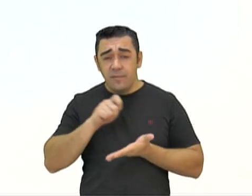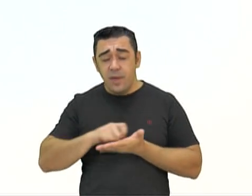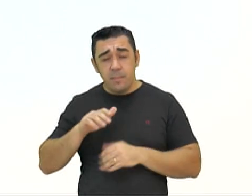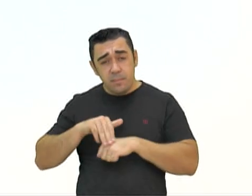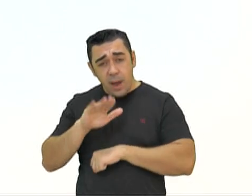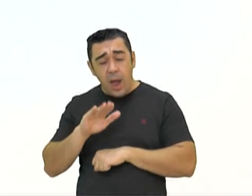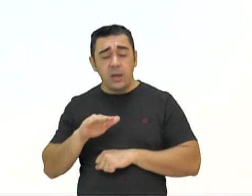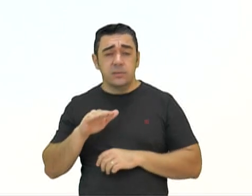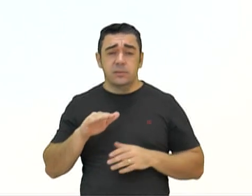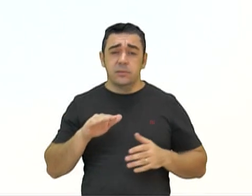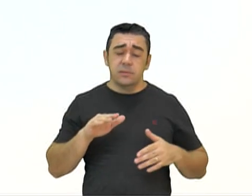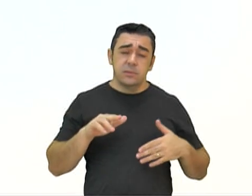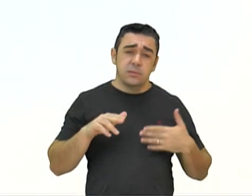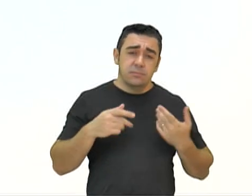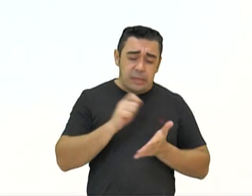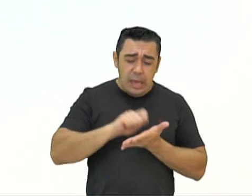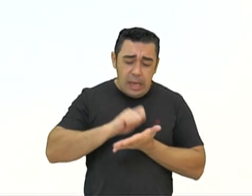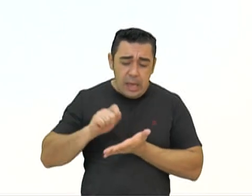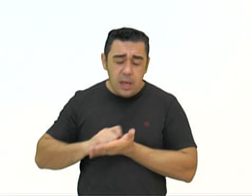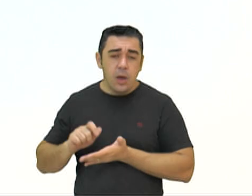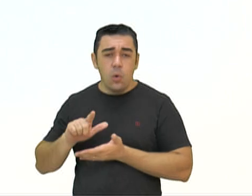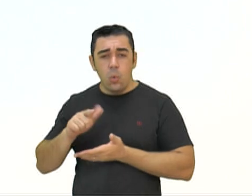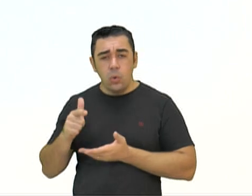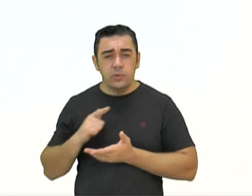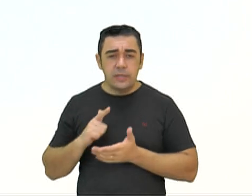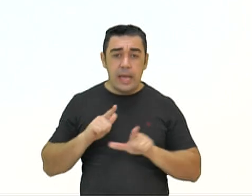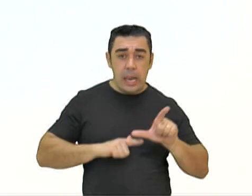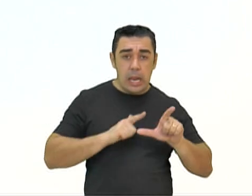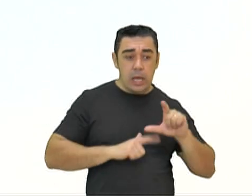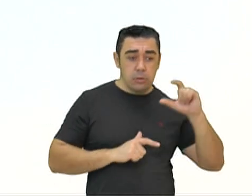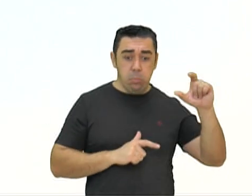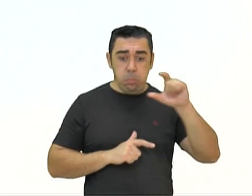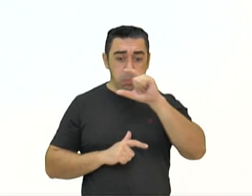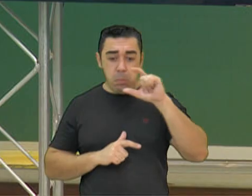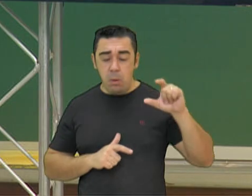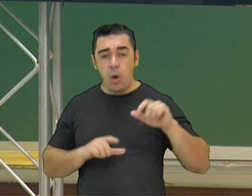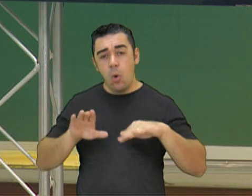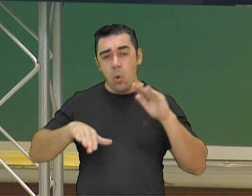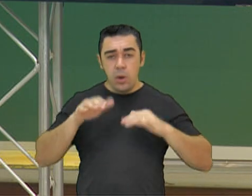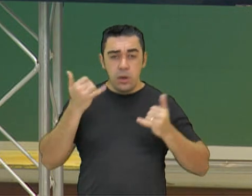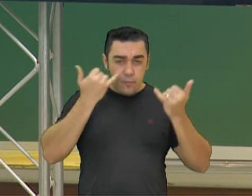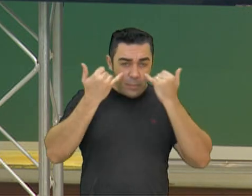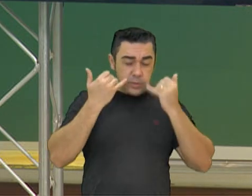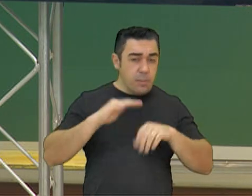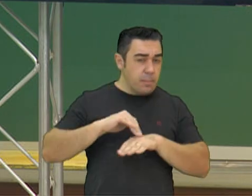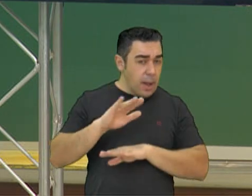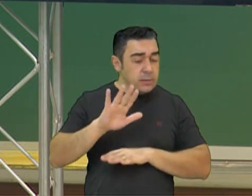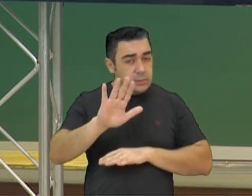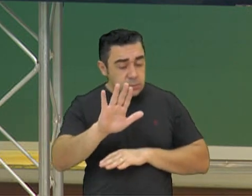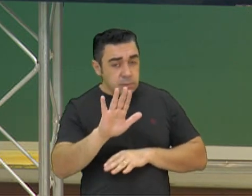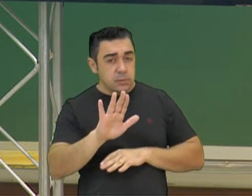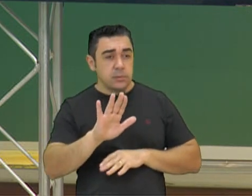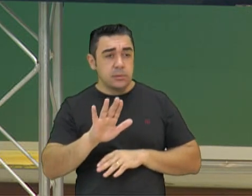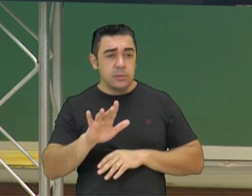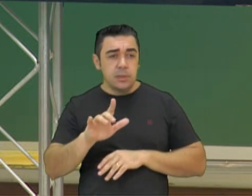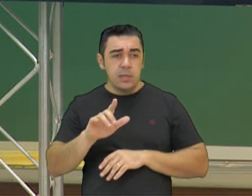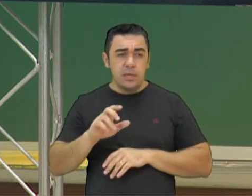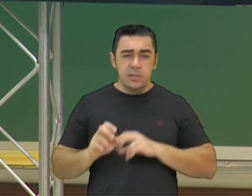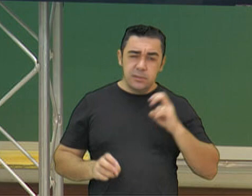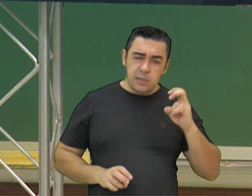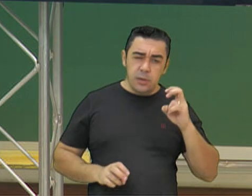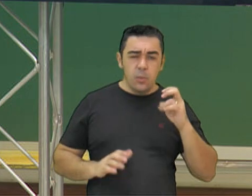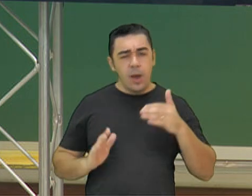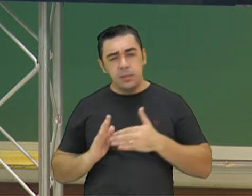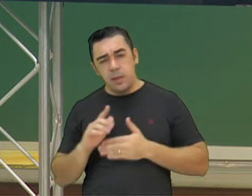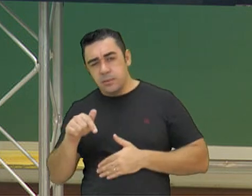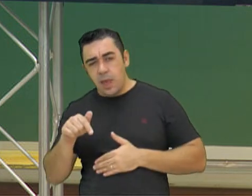gente que escreve em um tamanho e passa informações suficientes, outras pessoas precisam de mais. Então, esse de 5 a 7